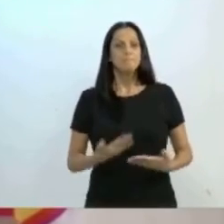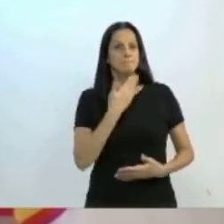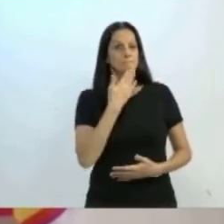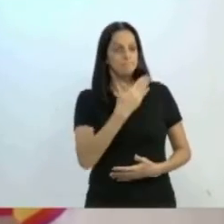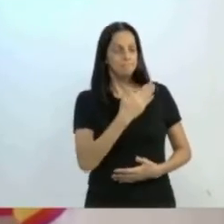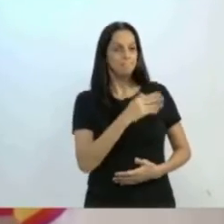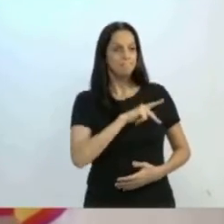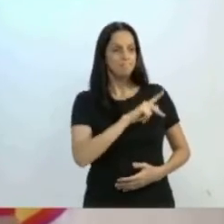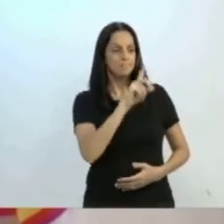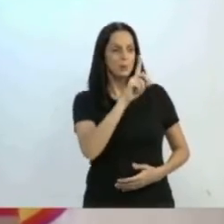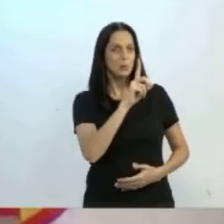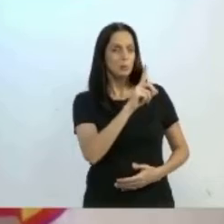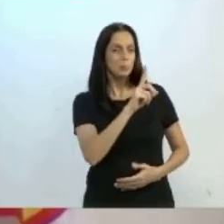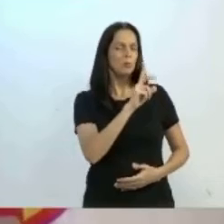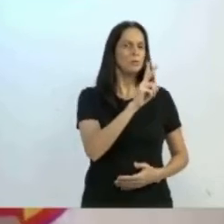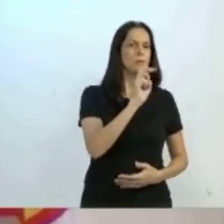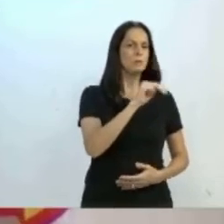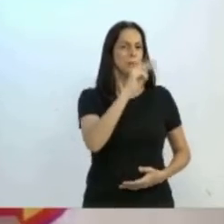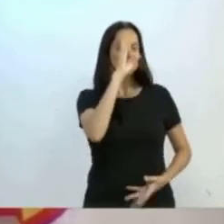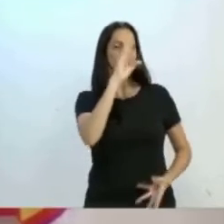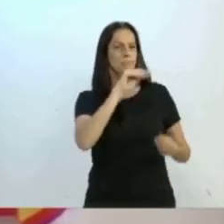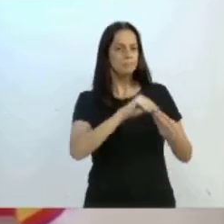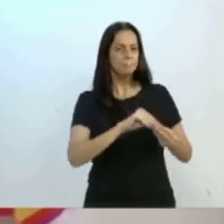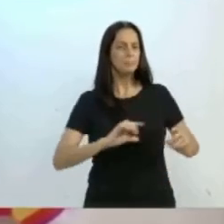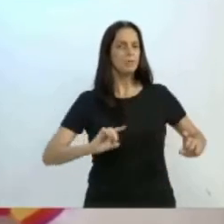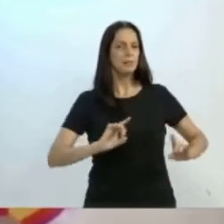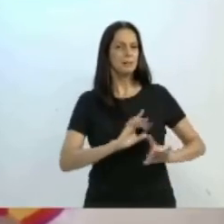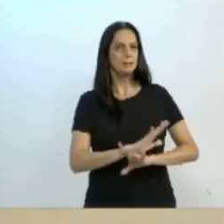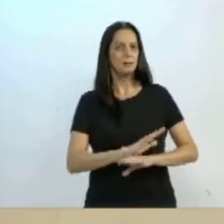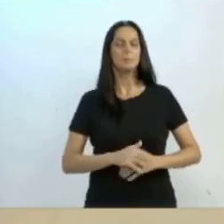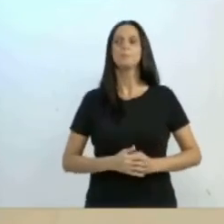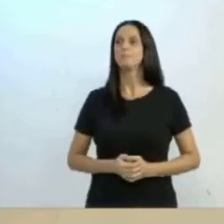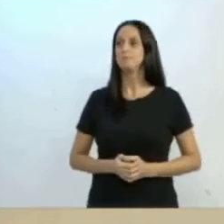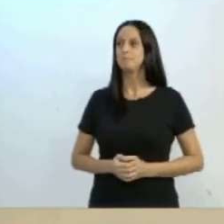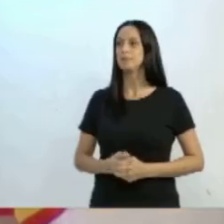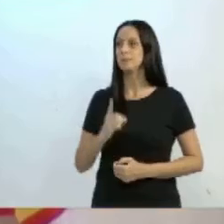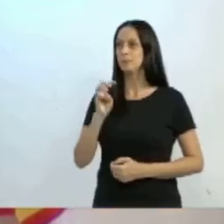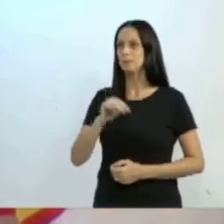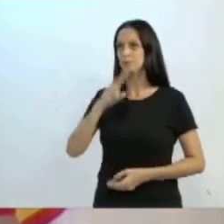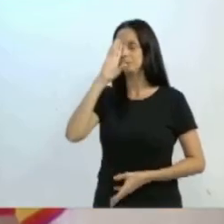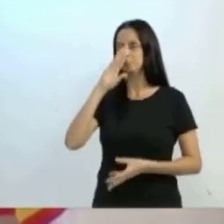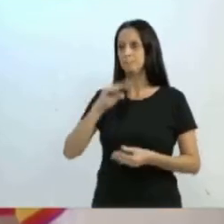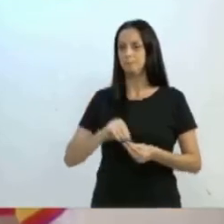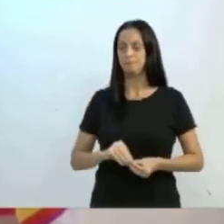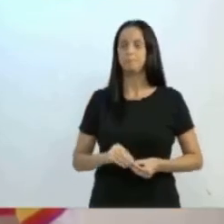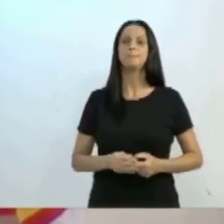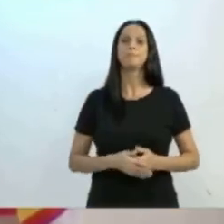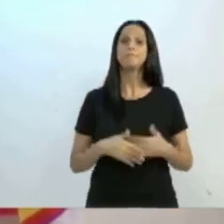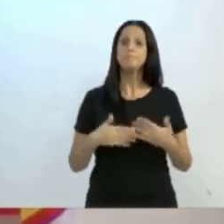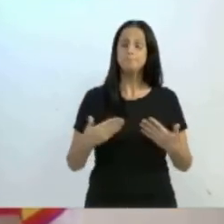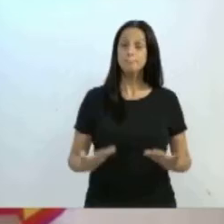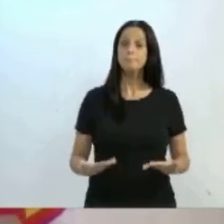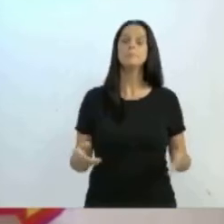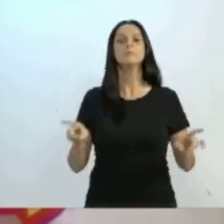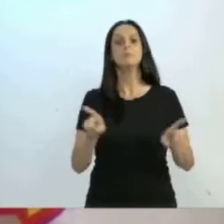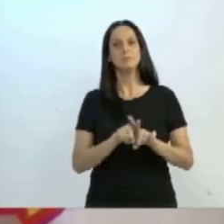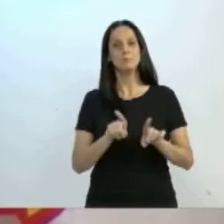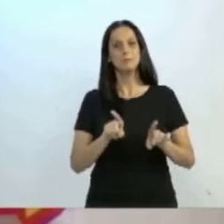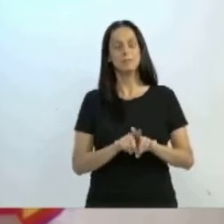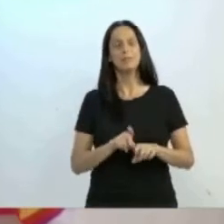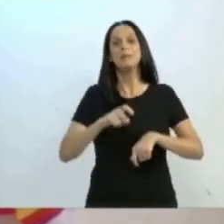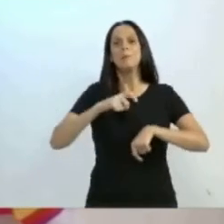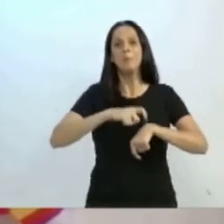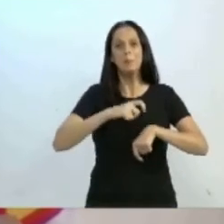Só um minuto já para ver se eu preciso de dois minutos para poder poder terminar aqui me falar qual caminho tomar o silêncio Obrigado também aqui nessas visitas